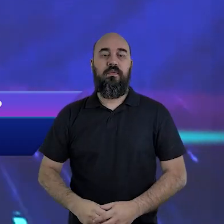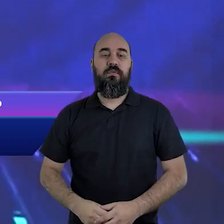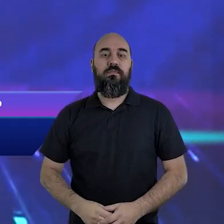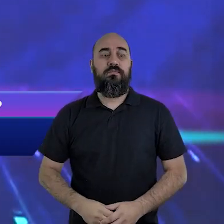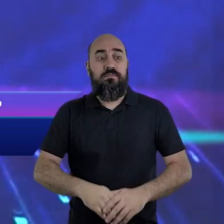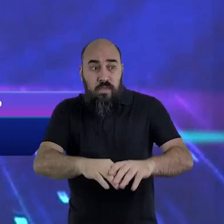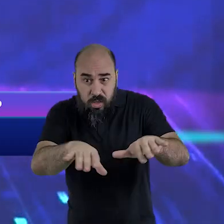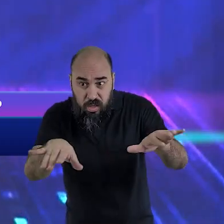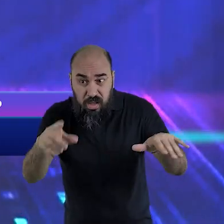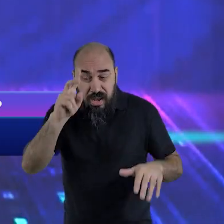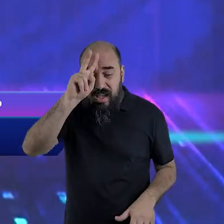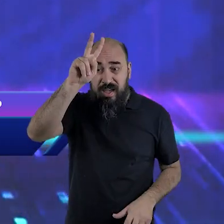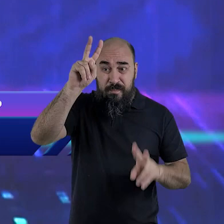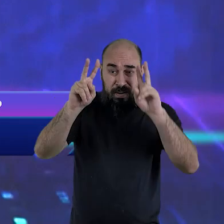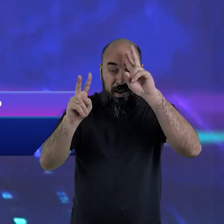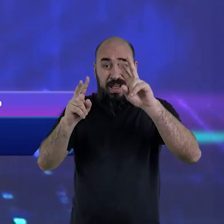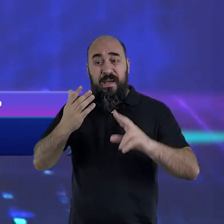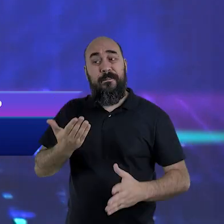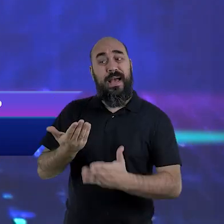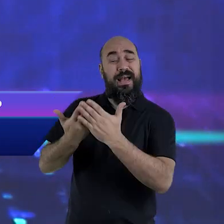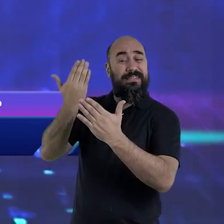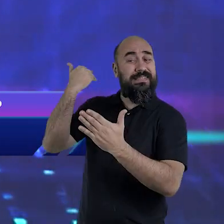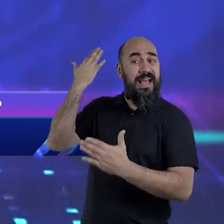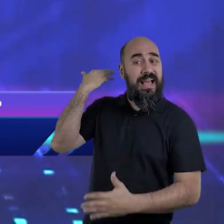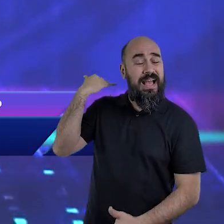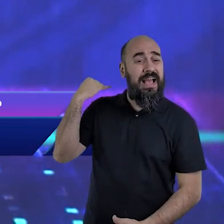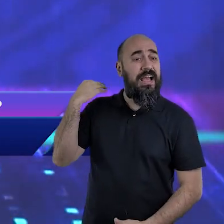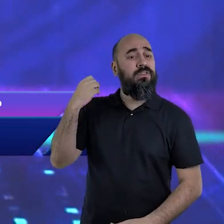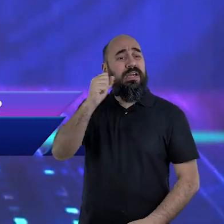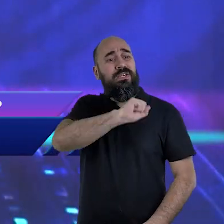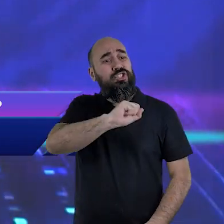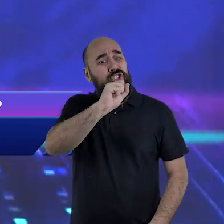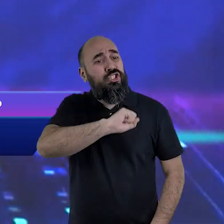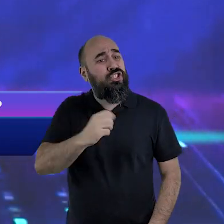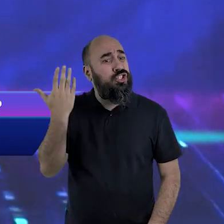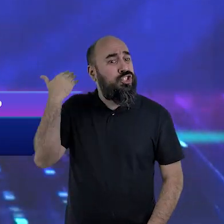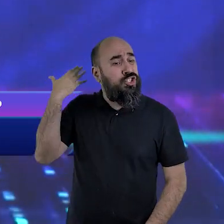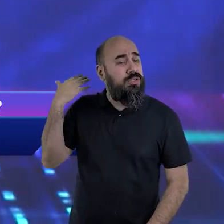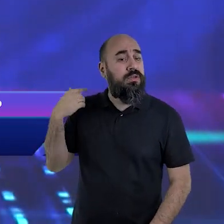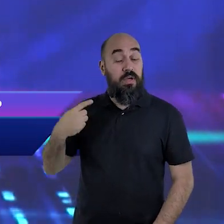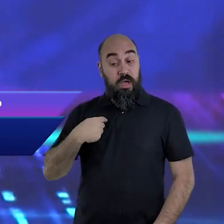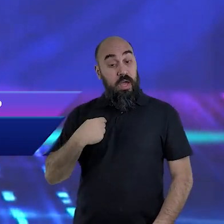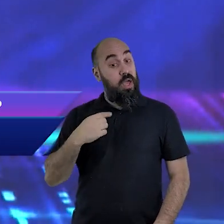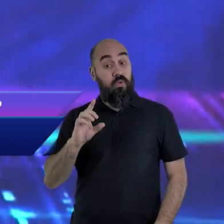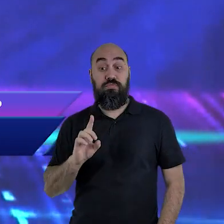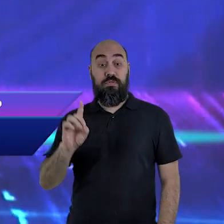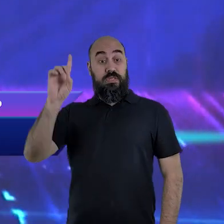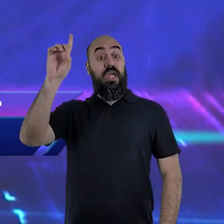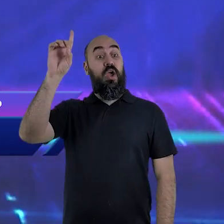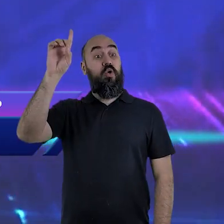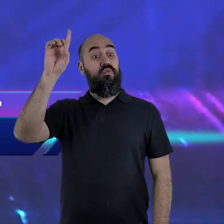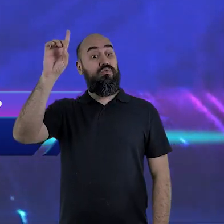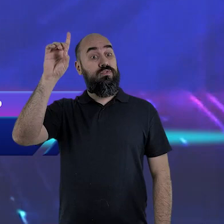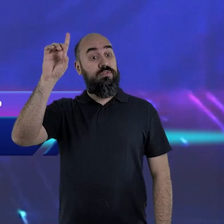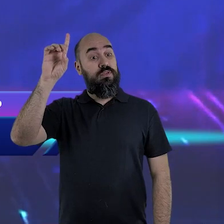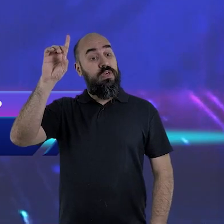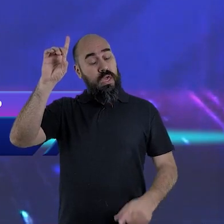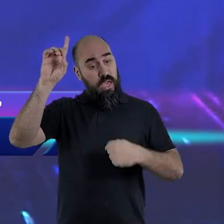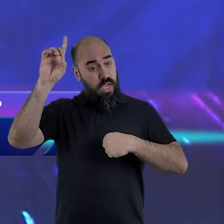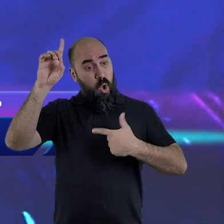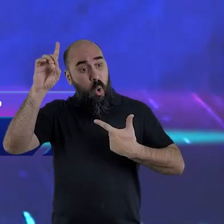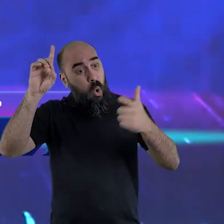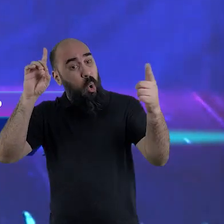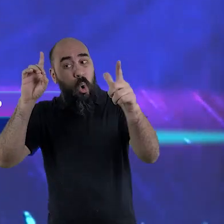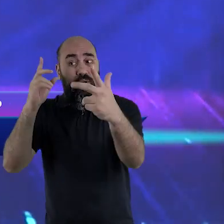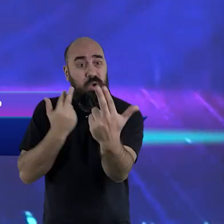Lembrai-vos das coisas passadas, da antiguidade, que eu sou Deus e não há outro. Eu sou